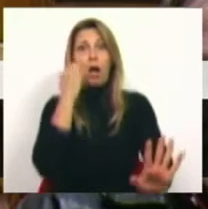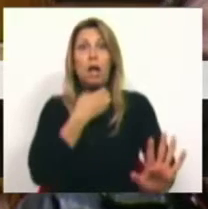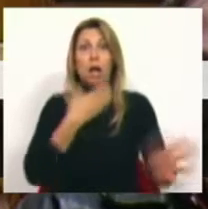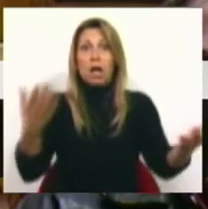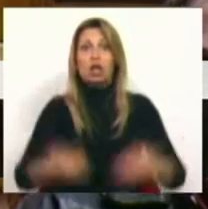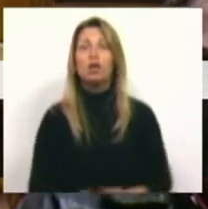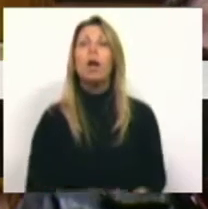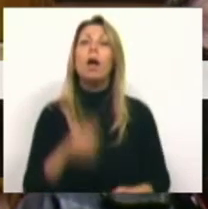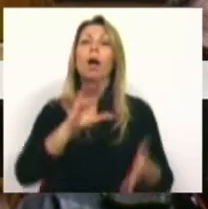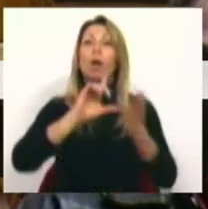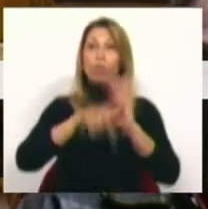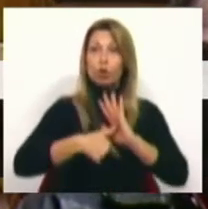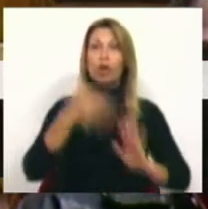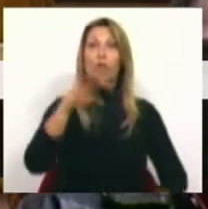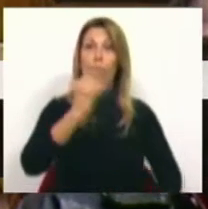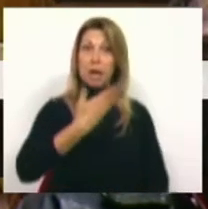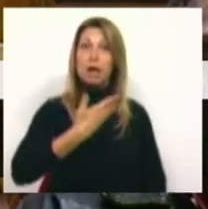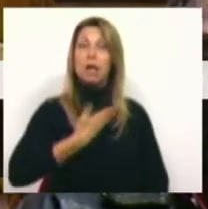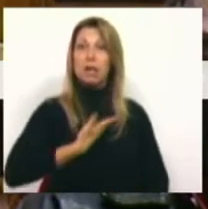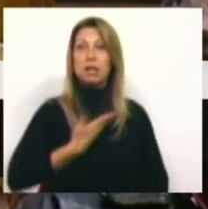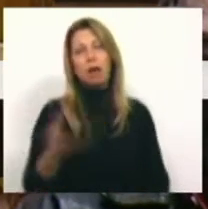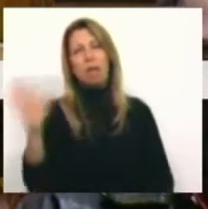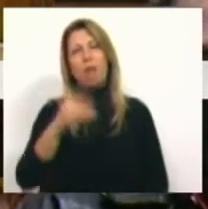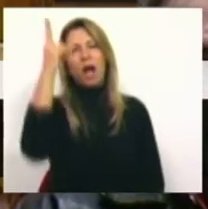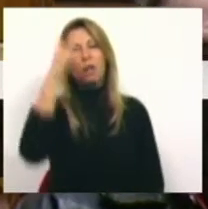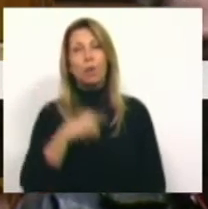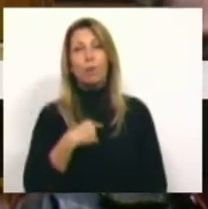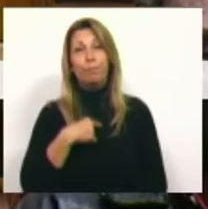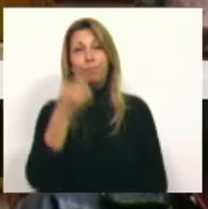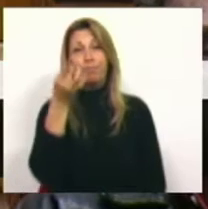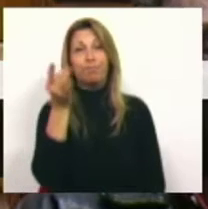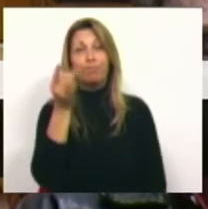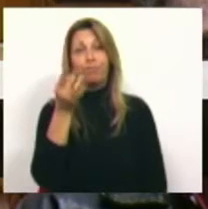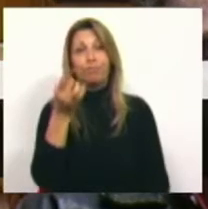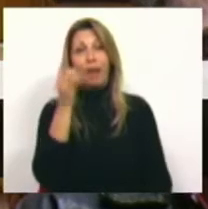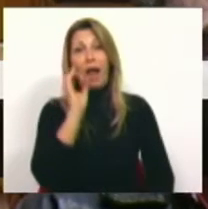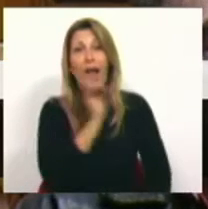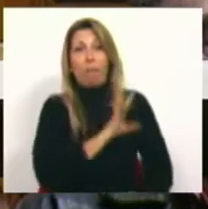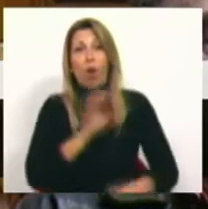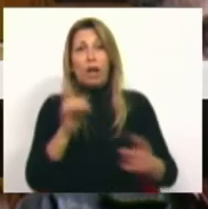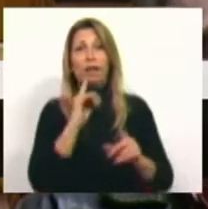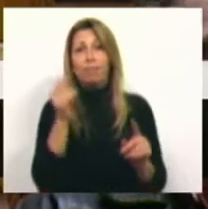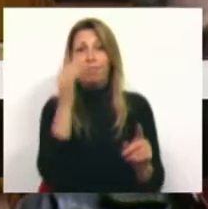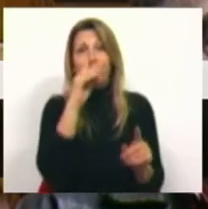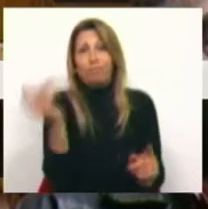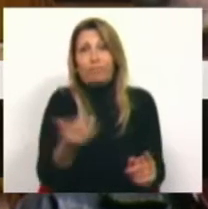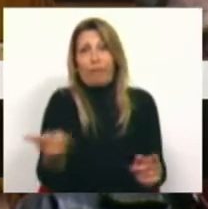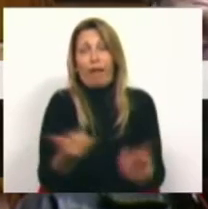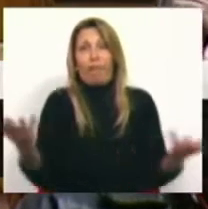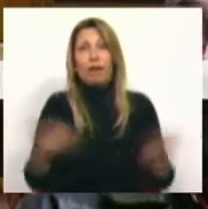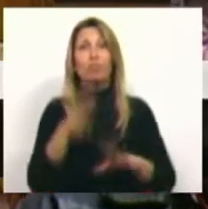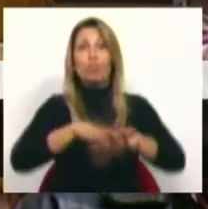projeto do PSD é, portanto, mais um ato de hipocrisia e uma tentativa de lavar a face às responsabilidades das políticas que levou a